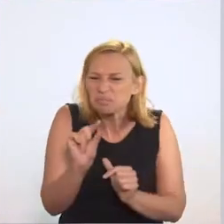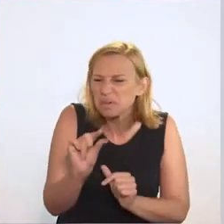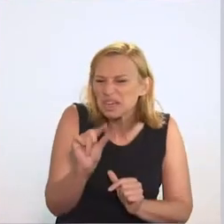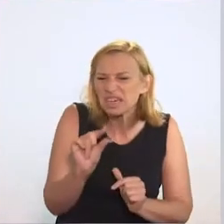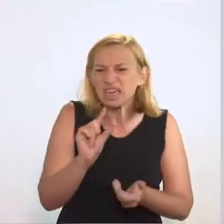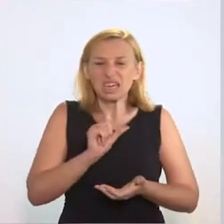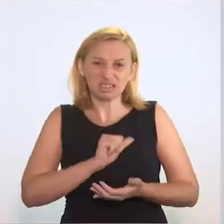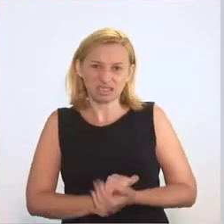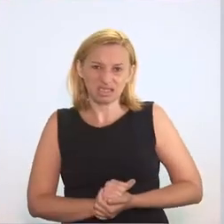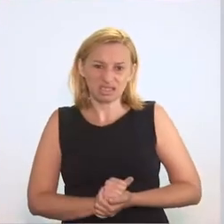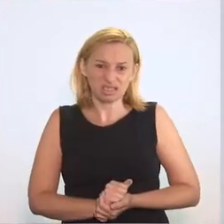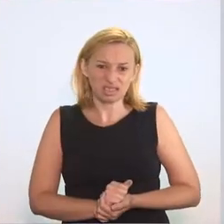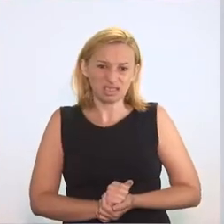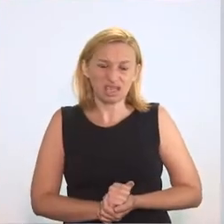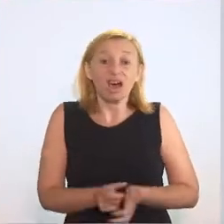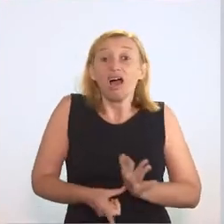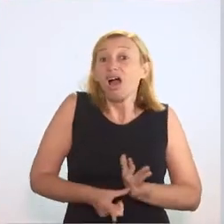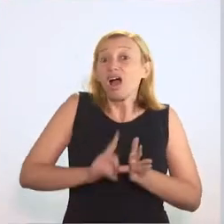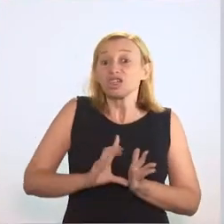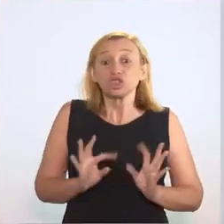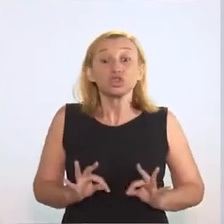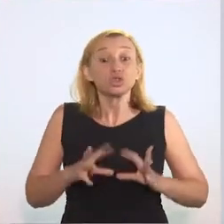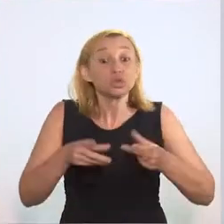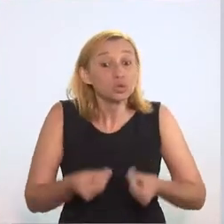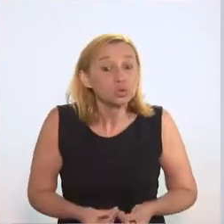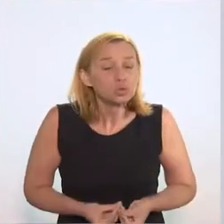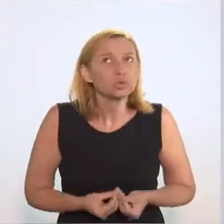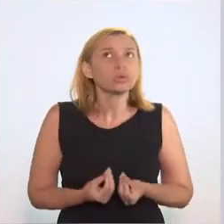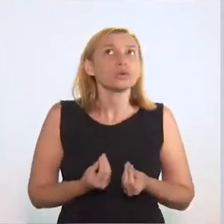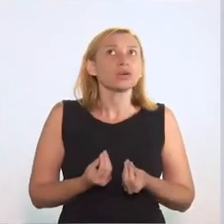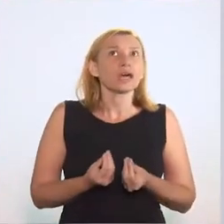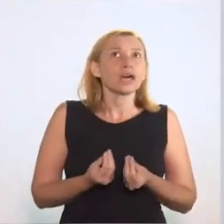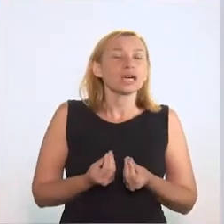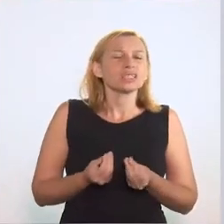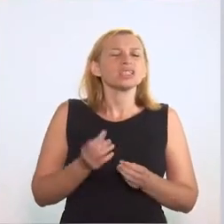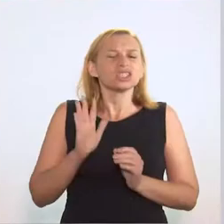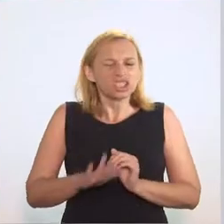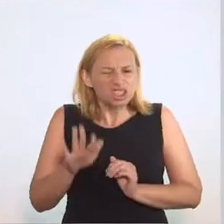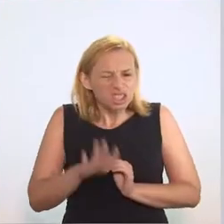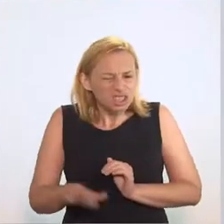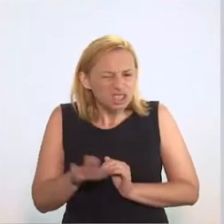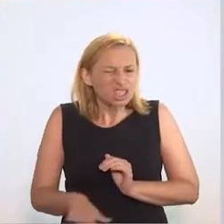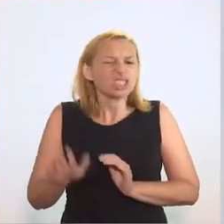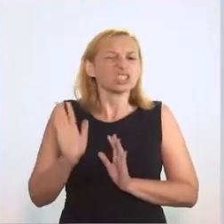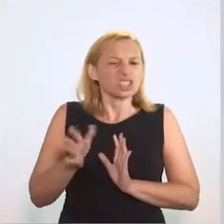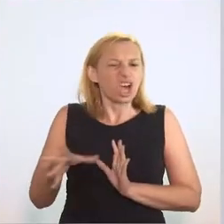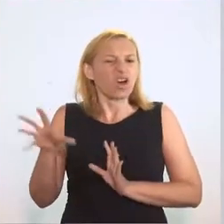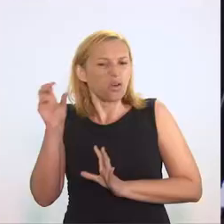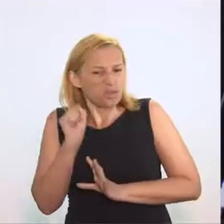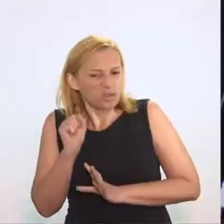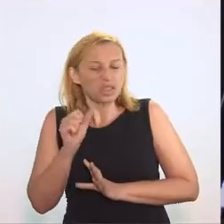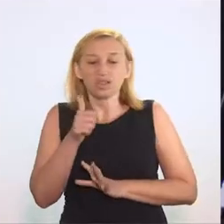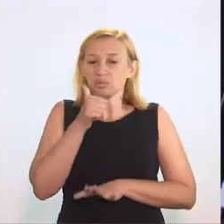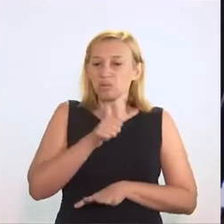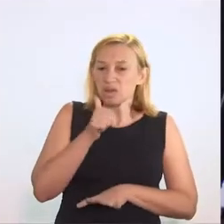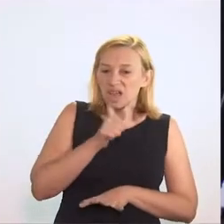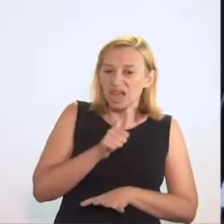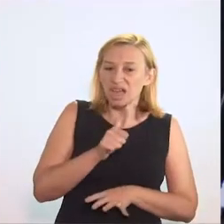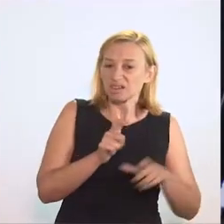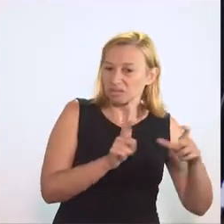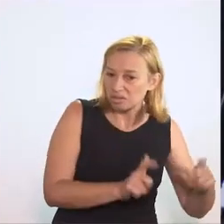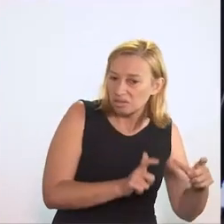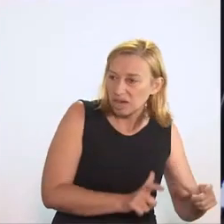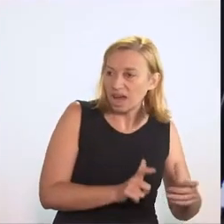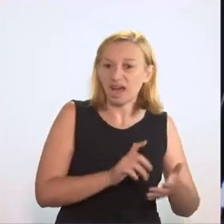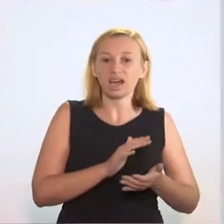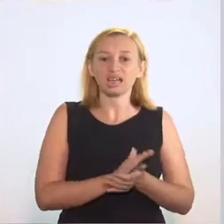coisas? Porque eu percebo assim, Érica, antes disso tudo, muito embora desde criança eu tenha ouvido a luta das